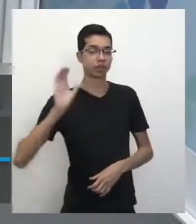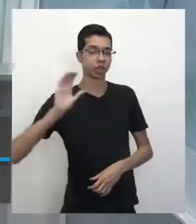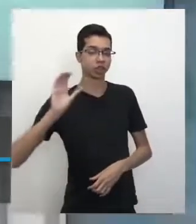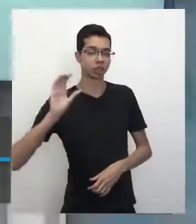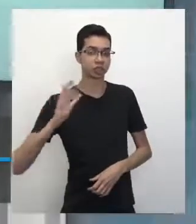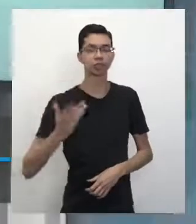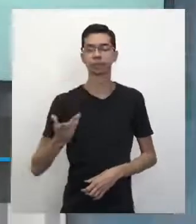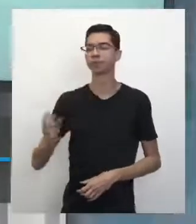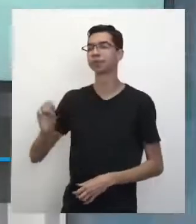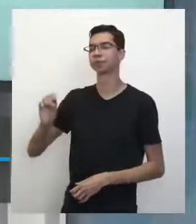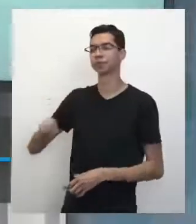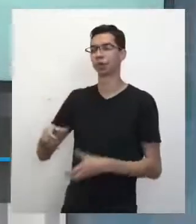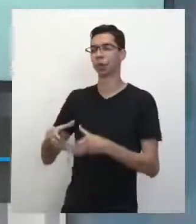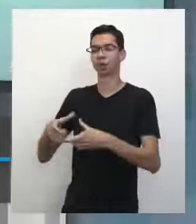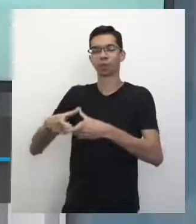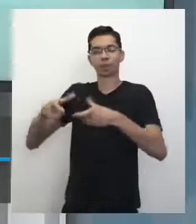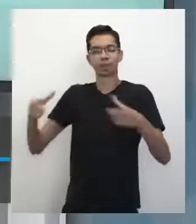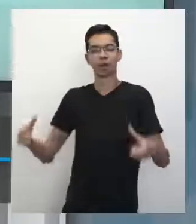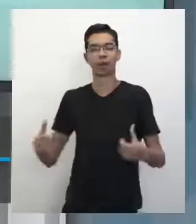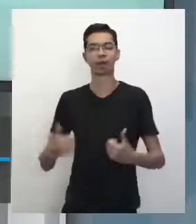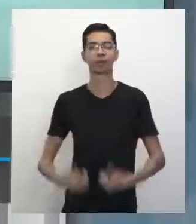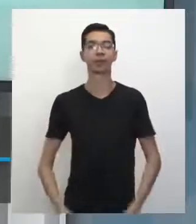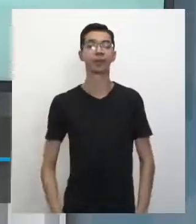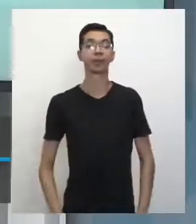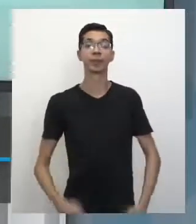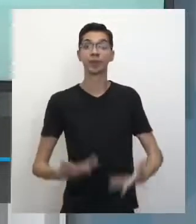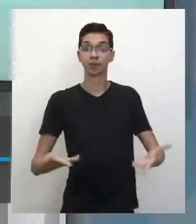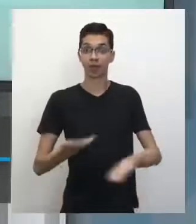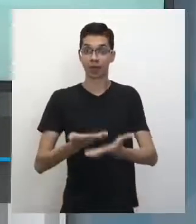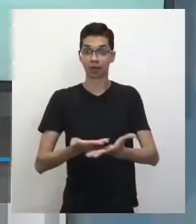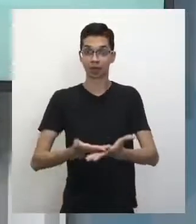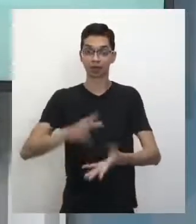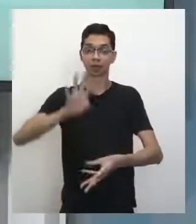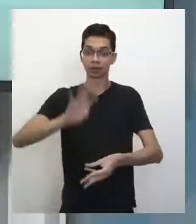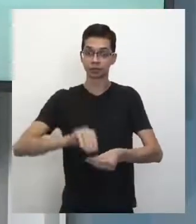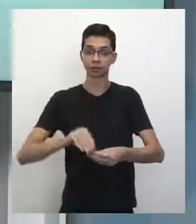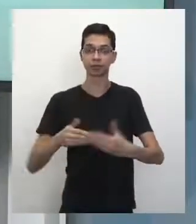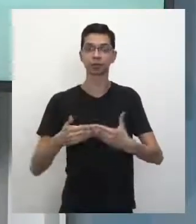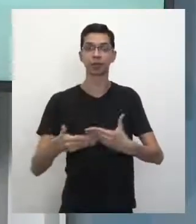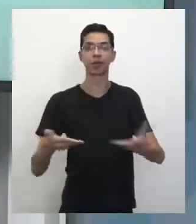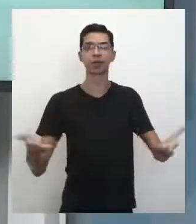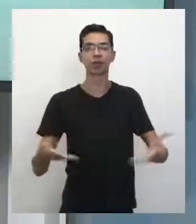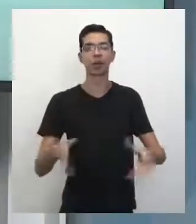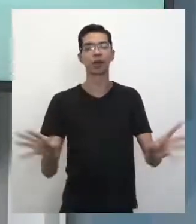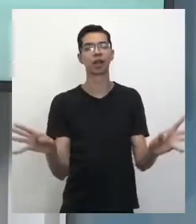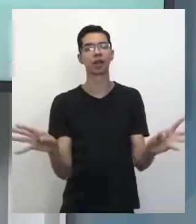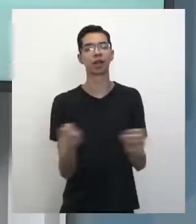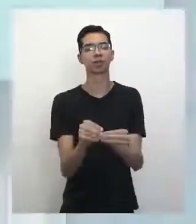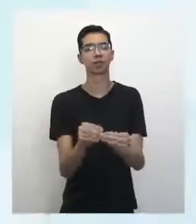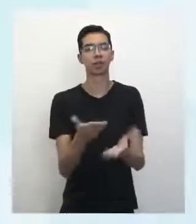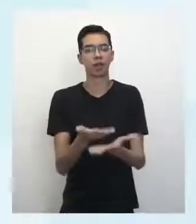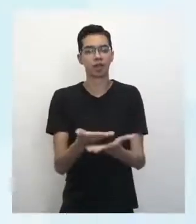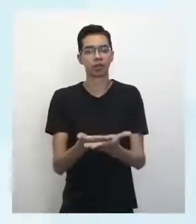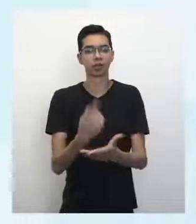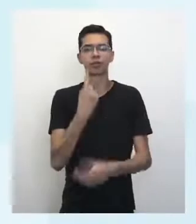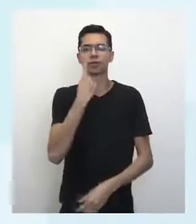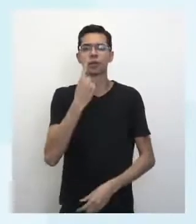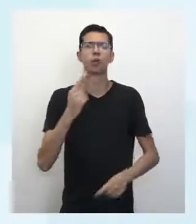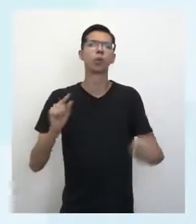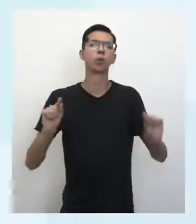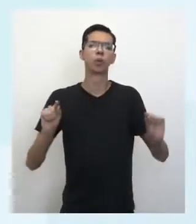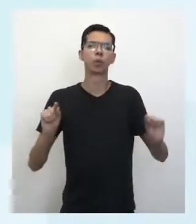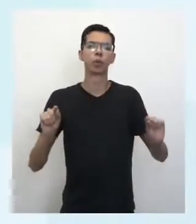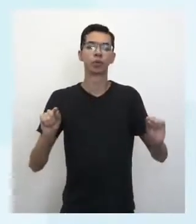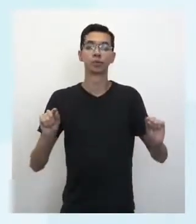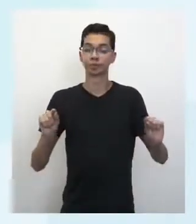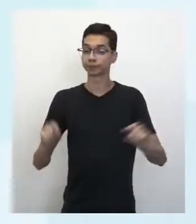E aí, gente, olha só, né? Já que nossa aula aí tá terminando, né? Vamos fazer então um resuminho aí da aula do que a gente viu hoje. Então, a gente